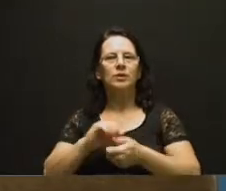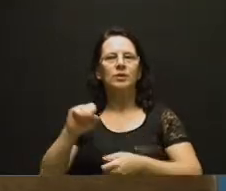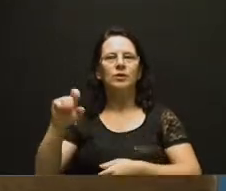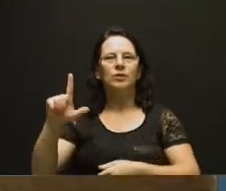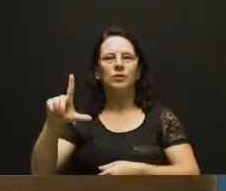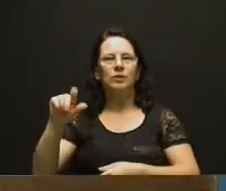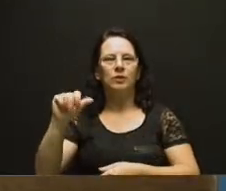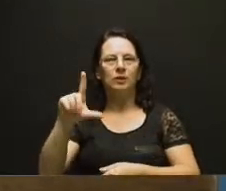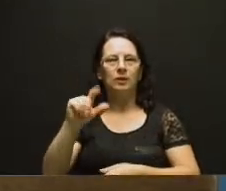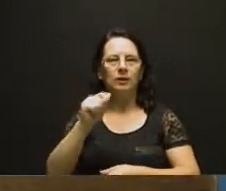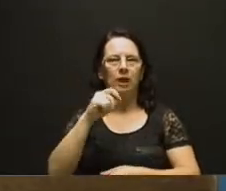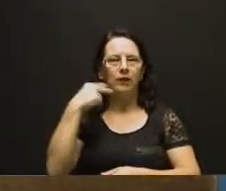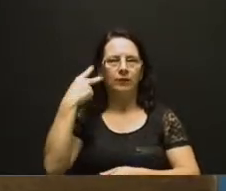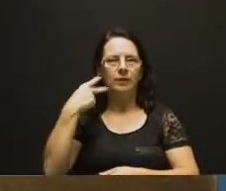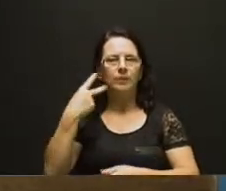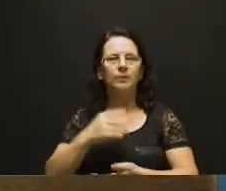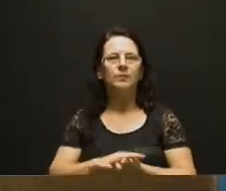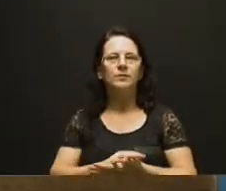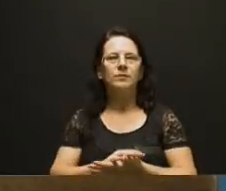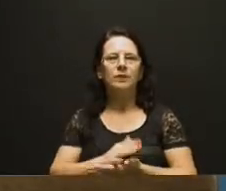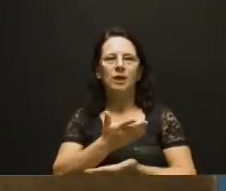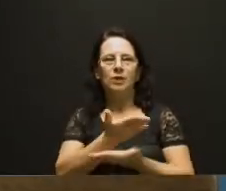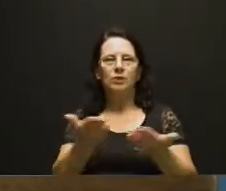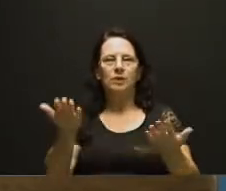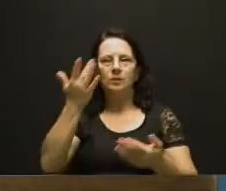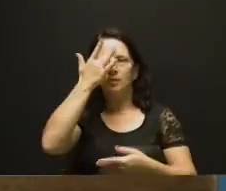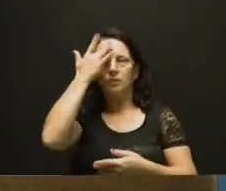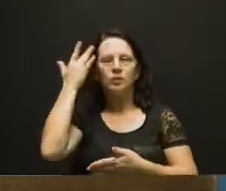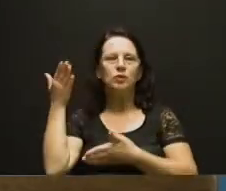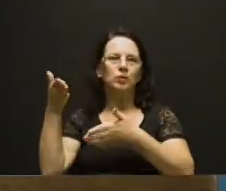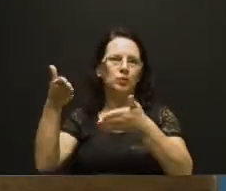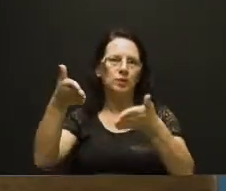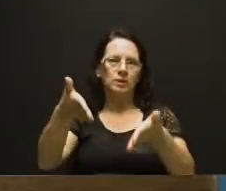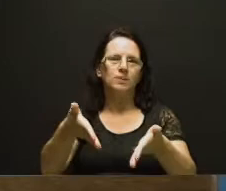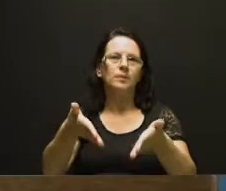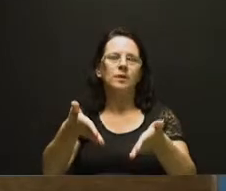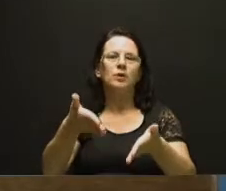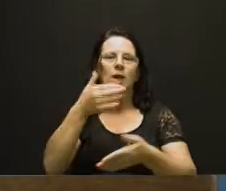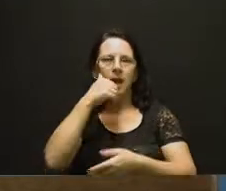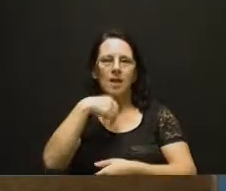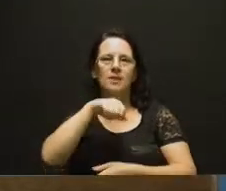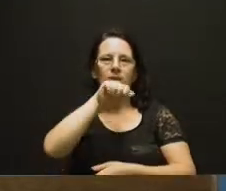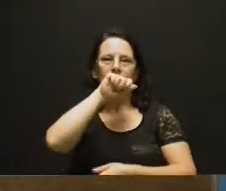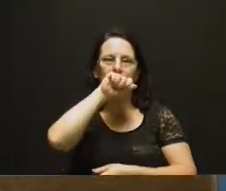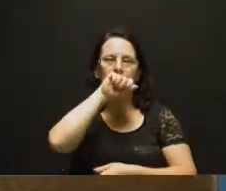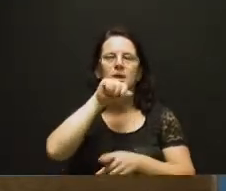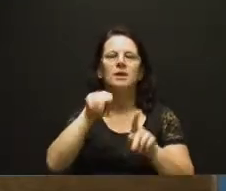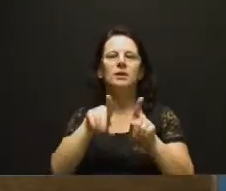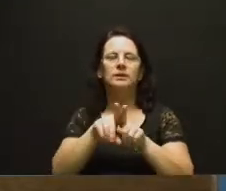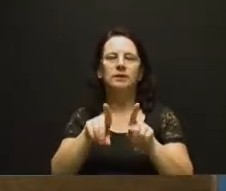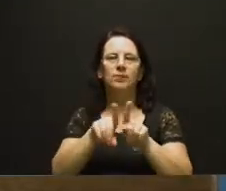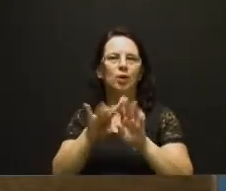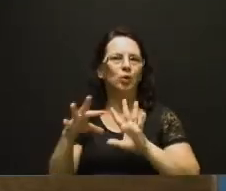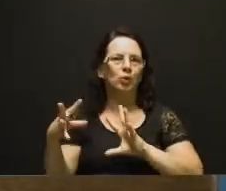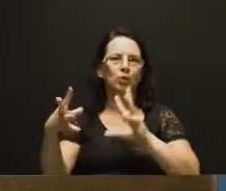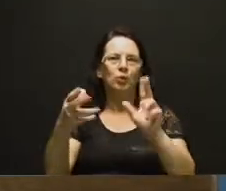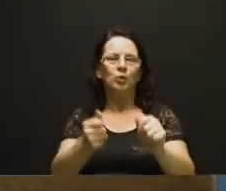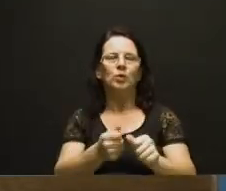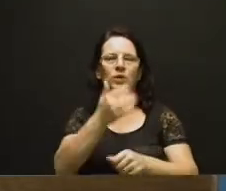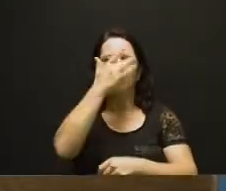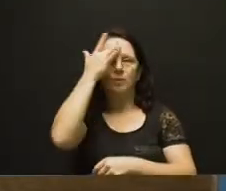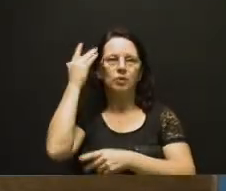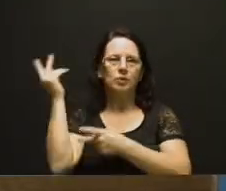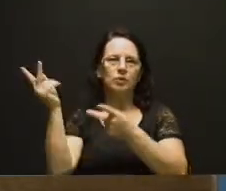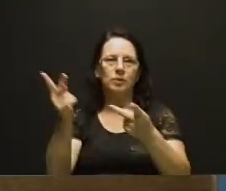e as demais pessoas que aqui estão participando nas mãozinhas e todos os munícipes